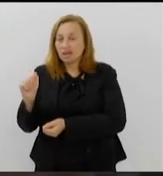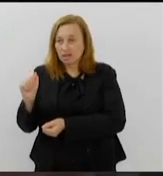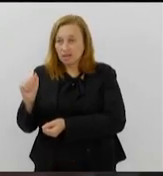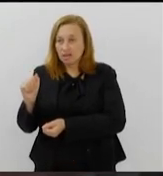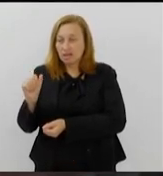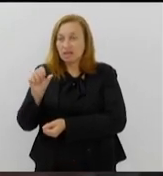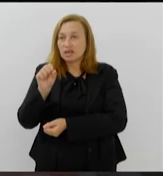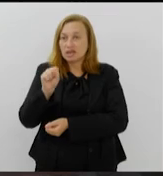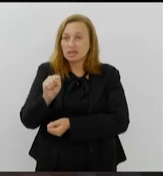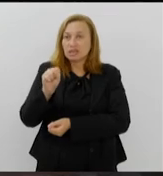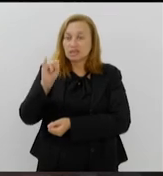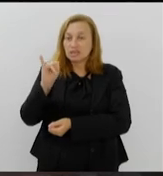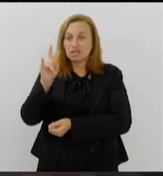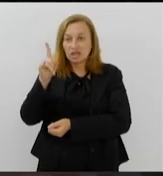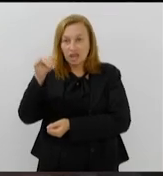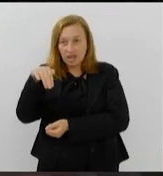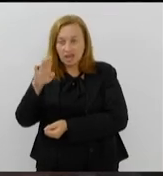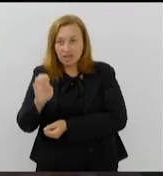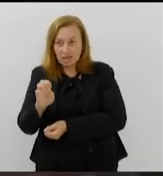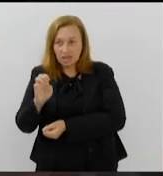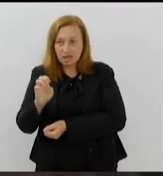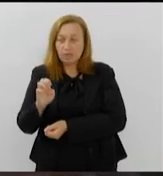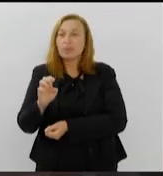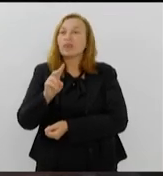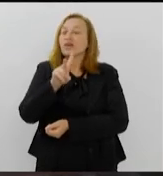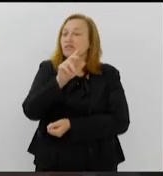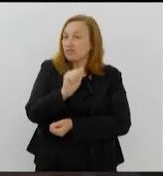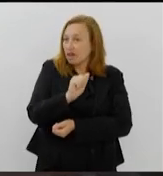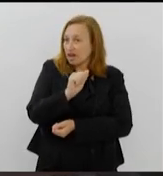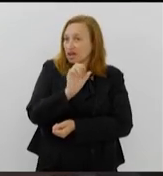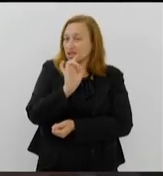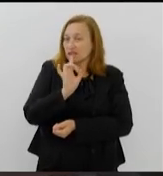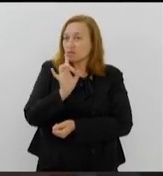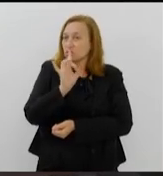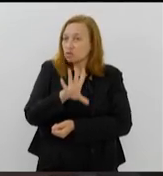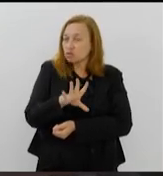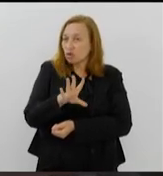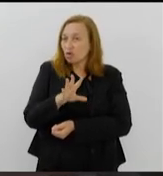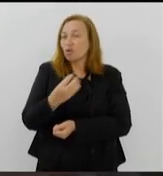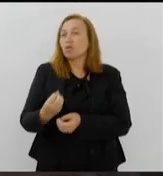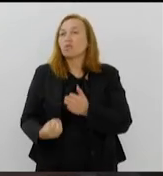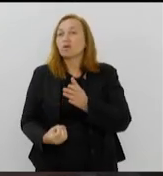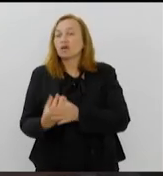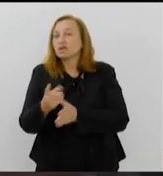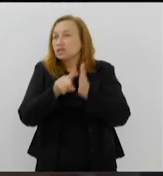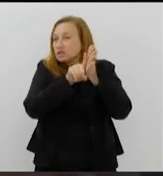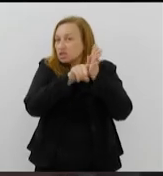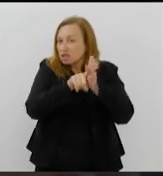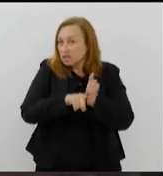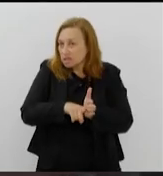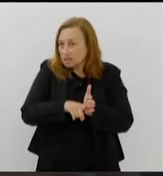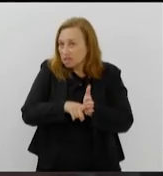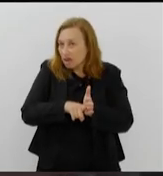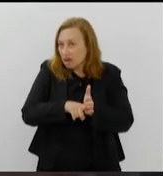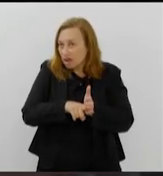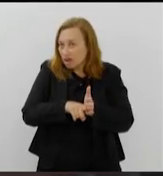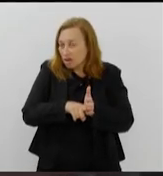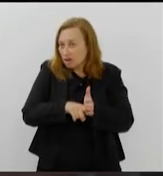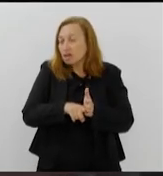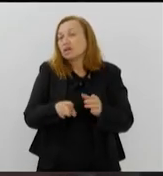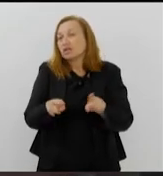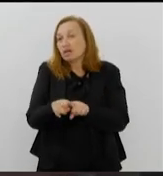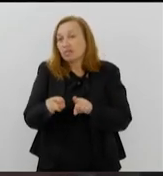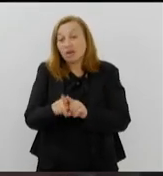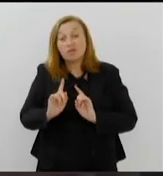de Regulação, ocupando vaga não só para realização de exames, procedimentos e de